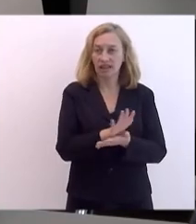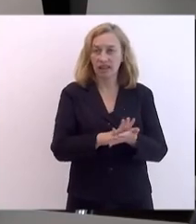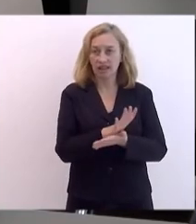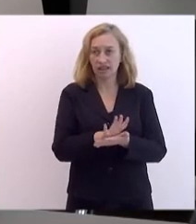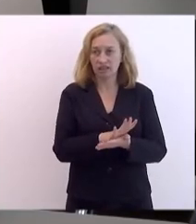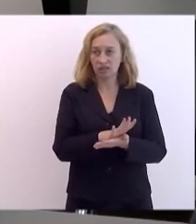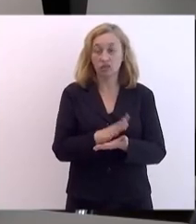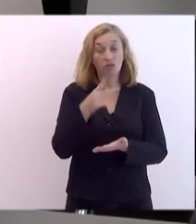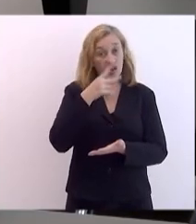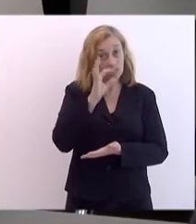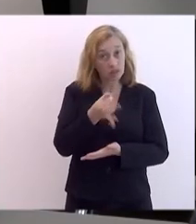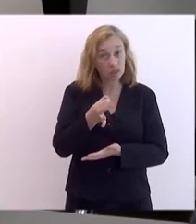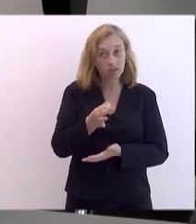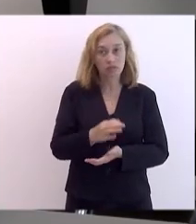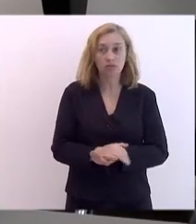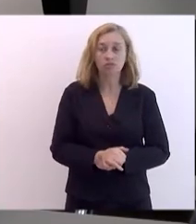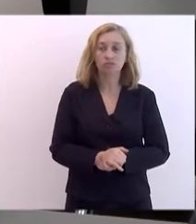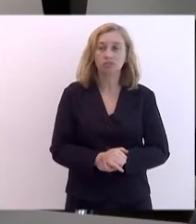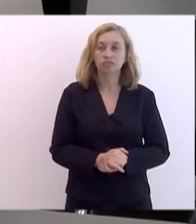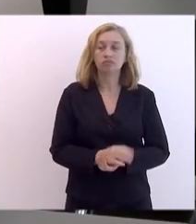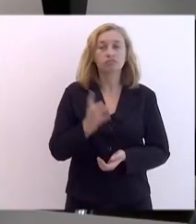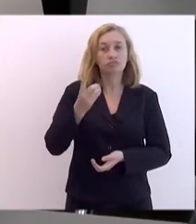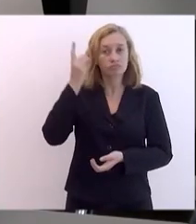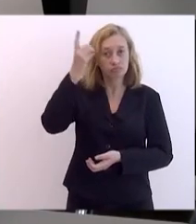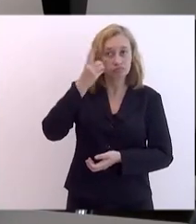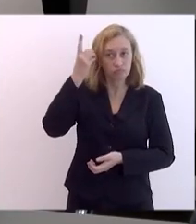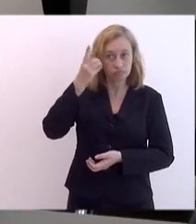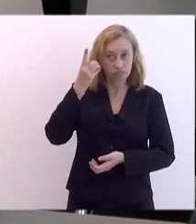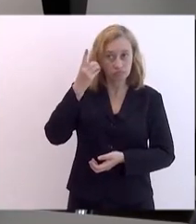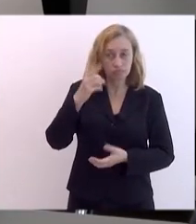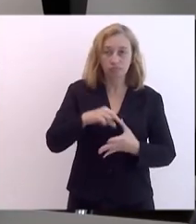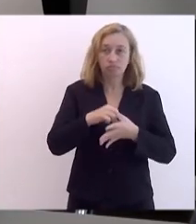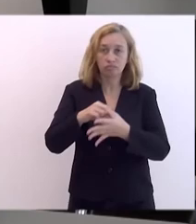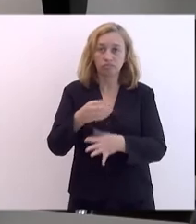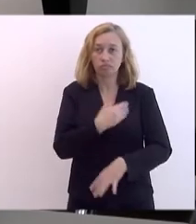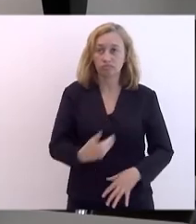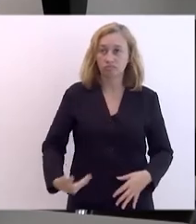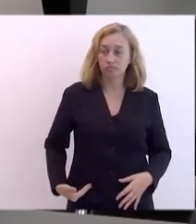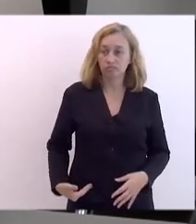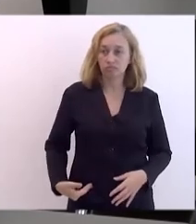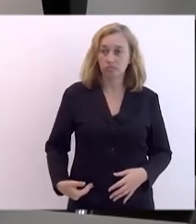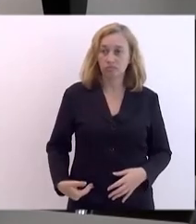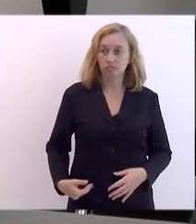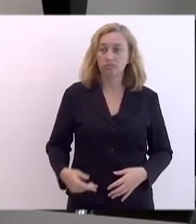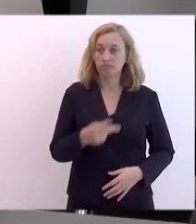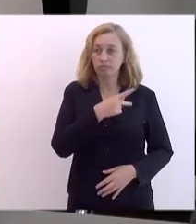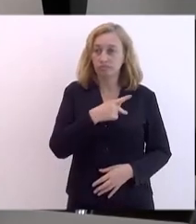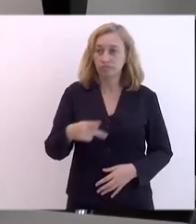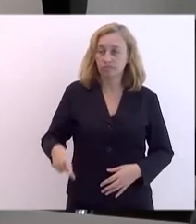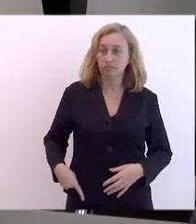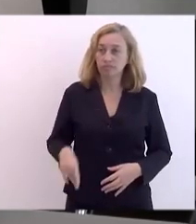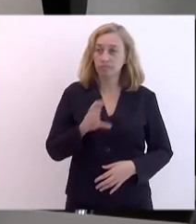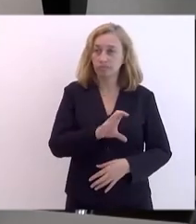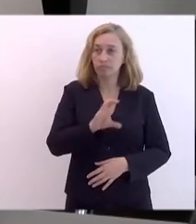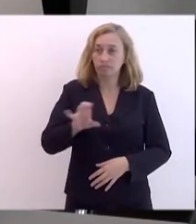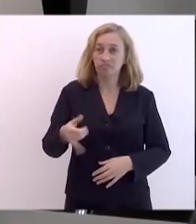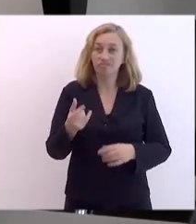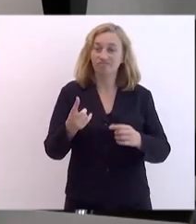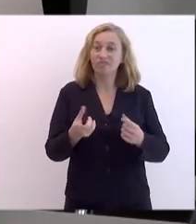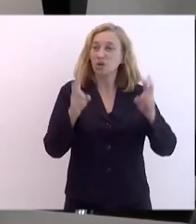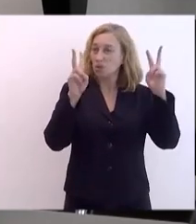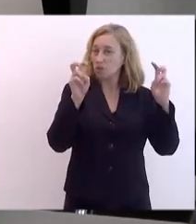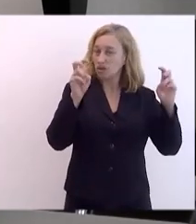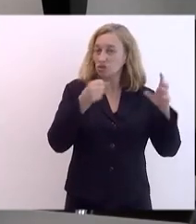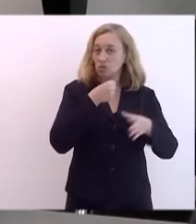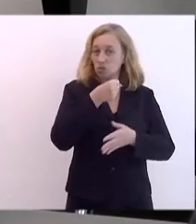sendo aqui categórico. Nem como deputado, nem como líder do governo, nem como presidente da CCJ. Então, a matéria, assim, desse